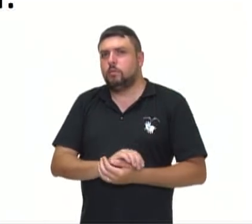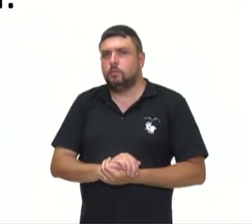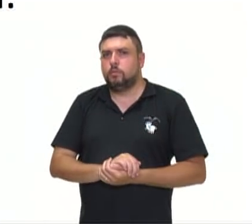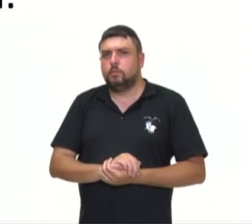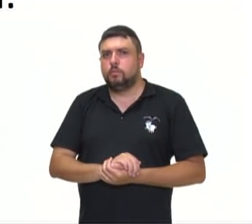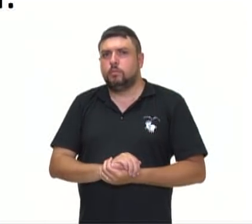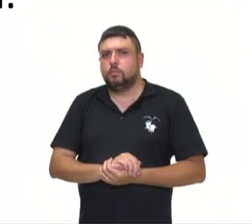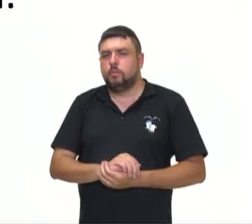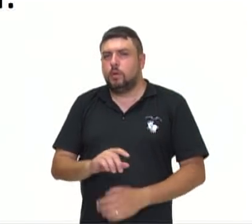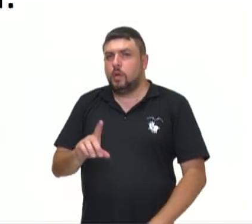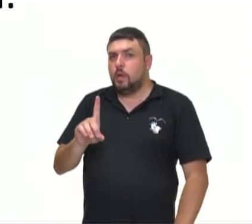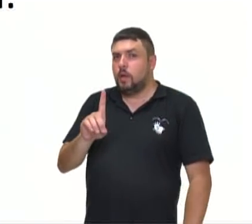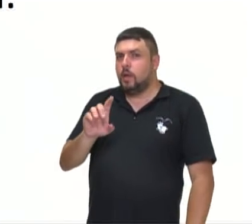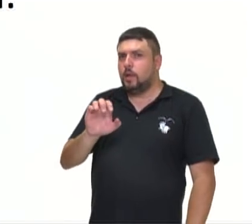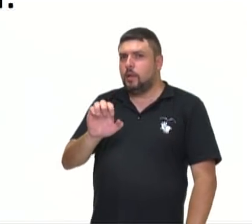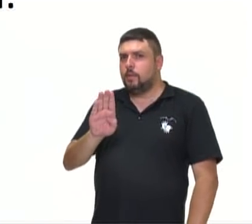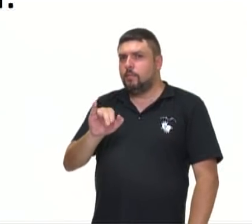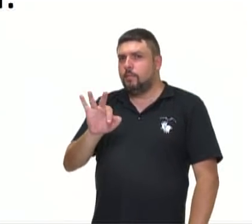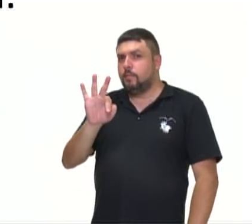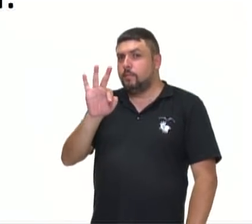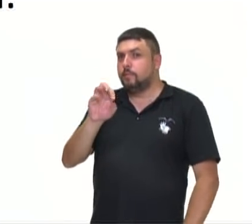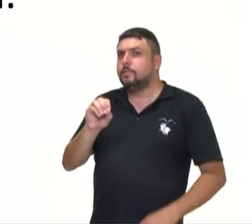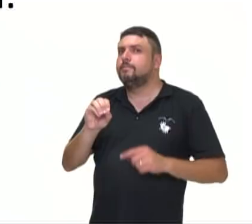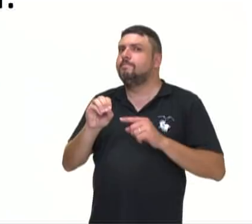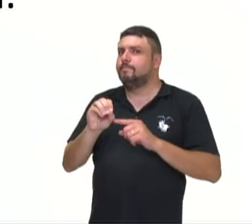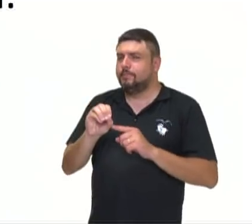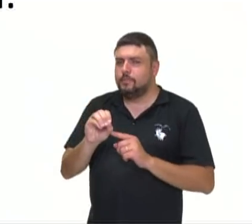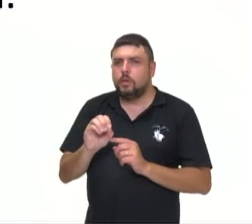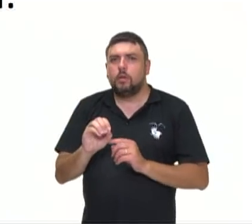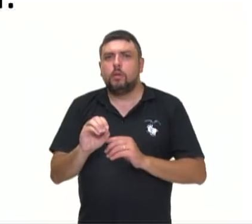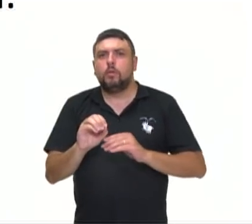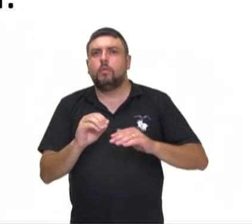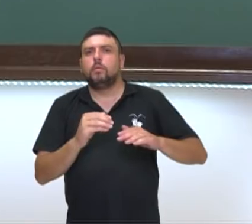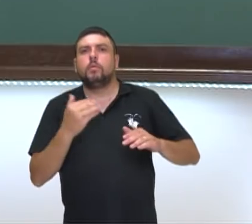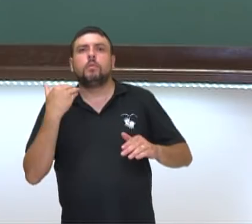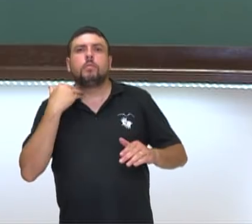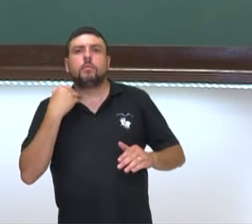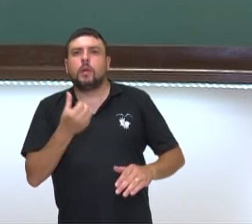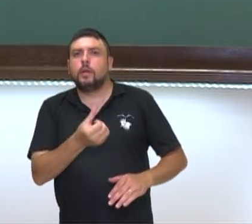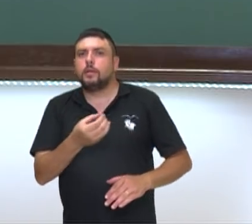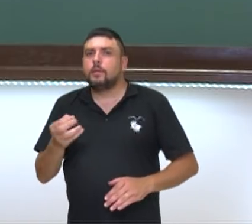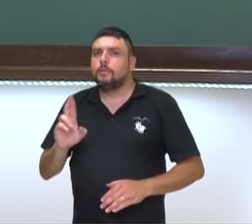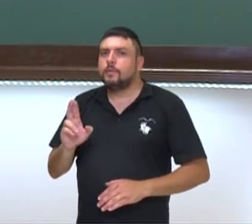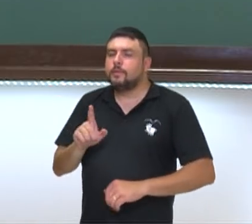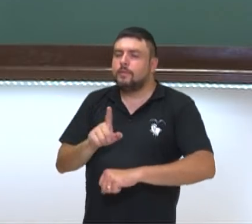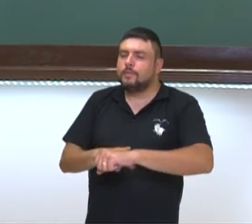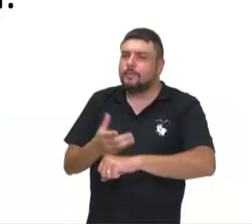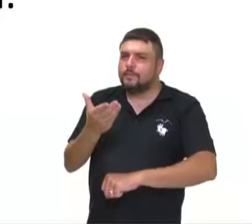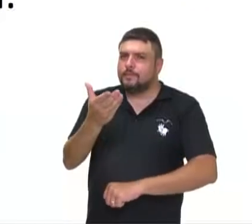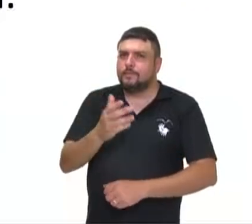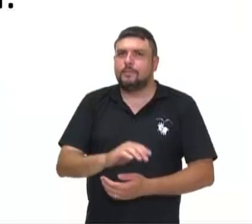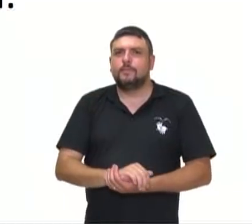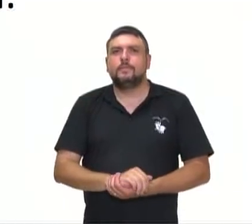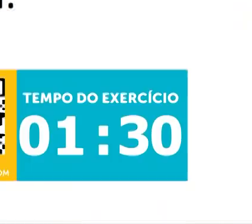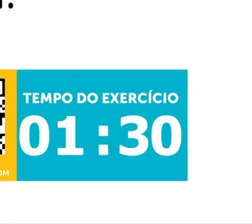débito de R$600 na conta bancária. Vamos lá? Tempo para vocês.